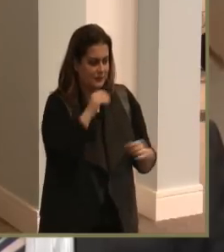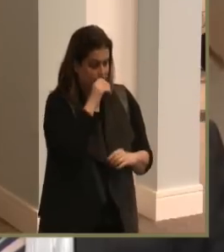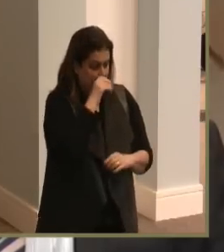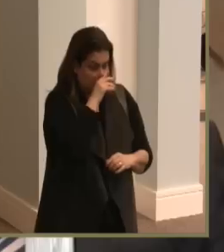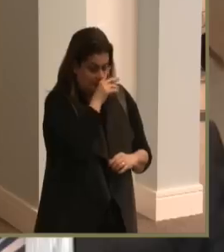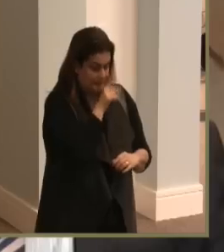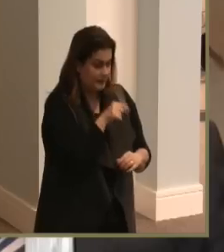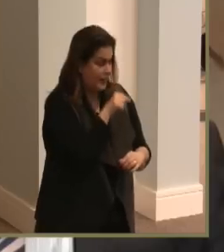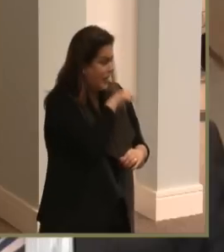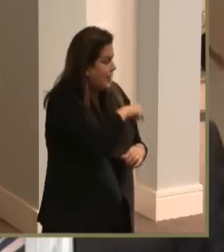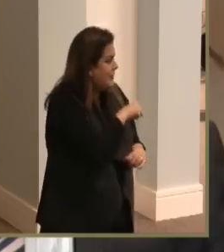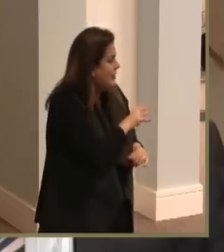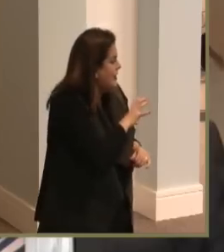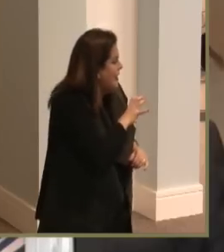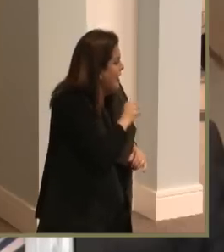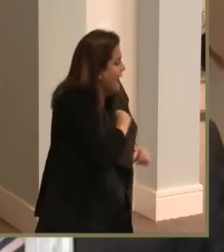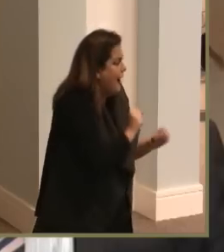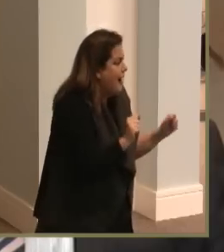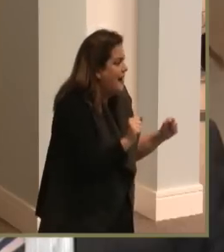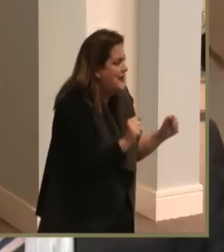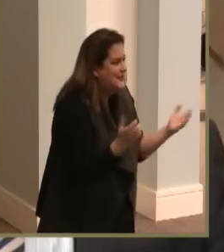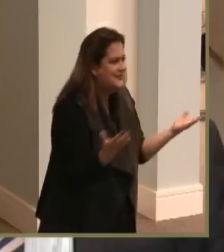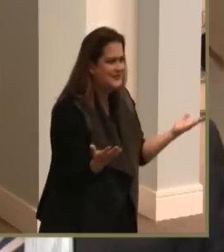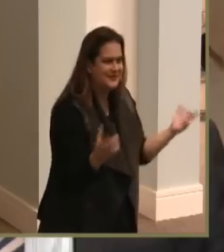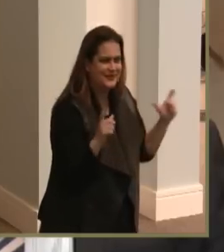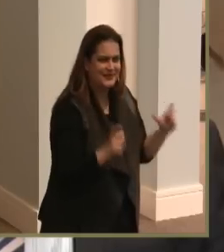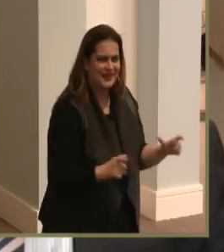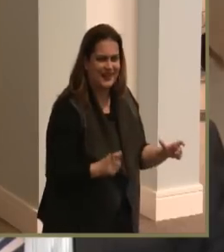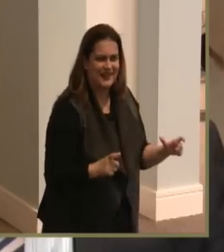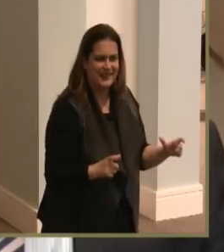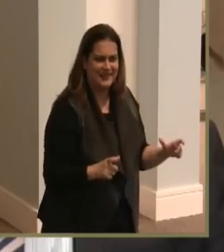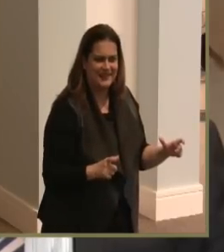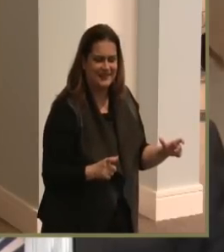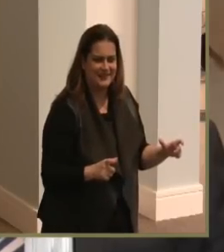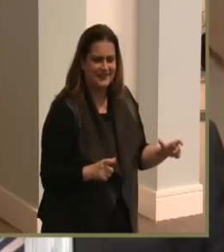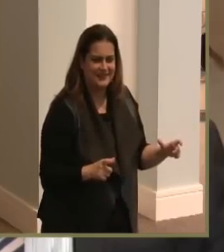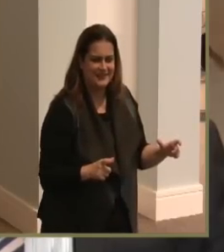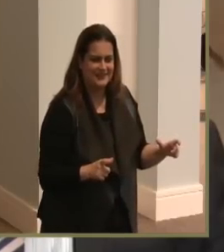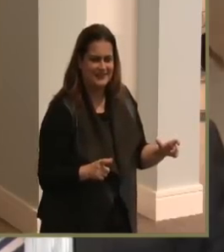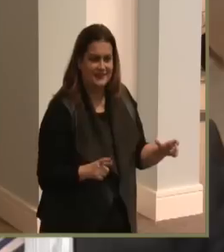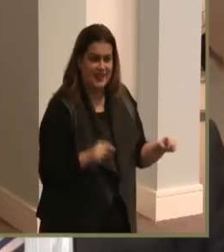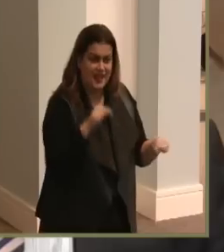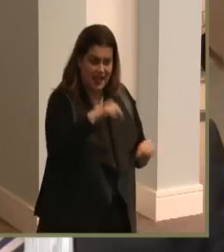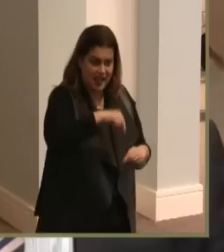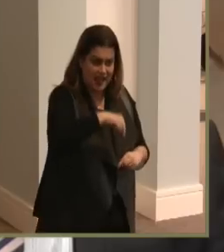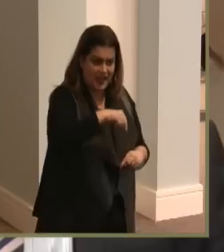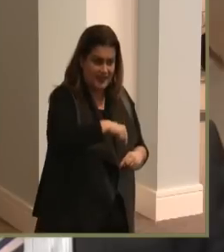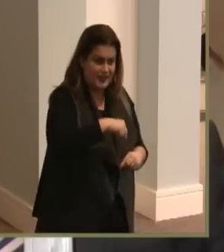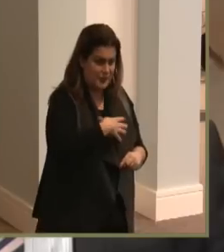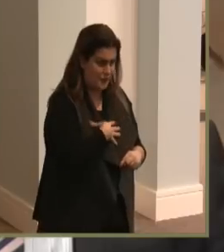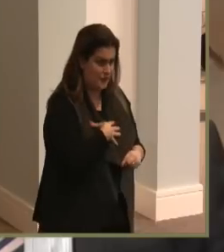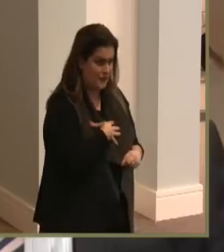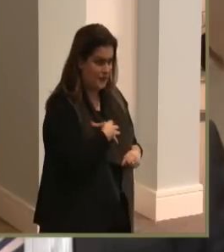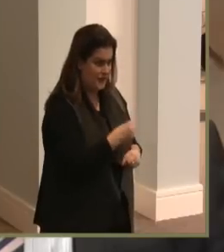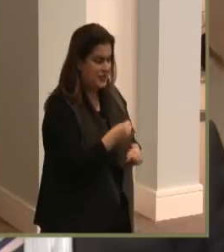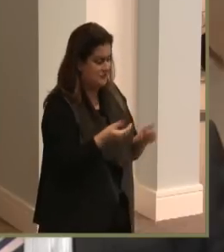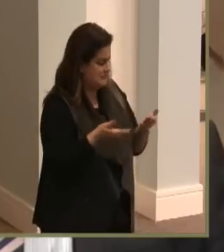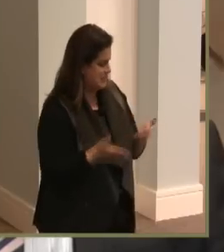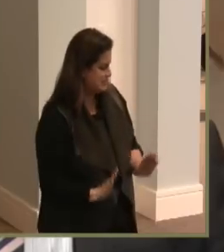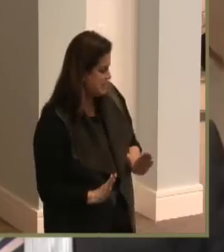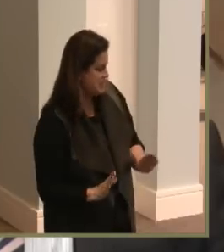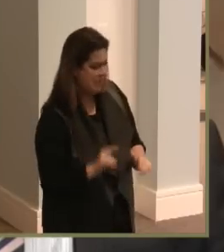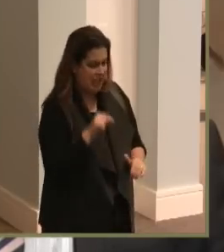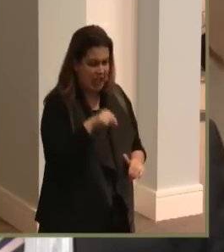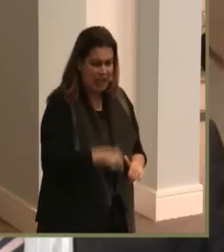E aqui estou, e como amo este lugar. Aqui os meus filhos nasceram, aqui